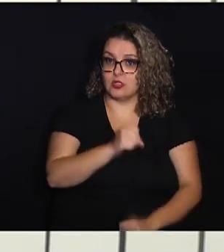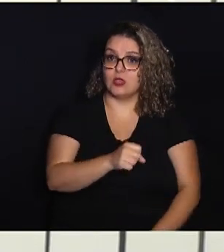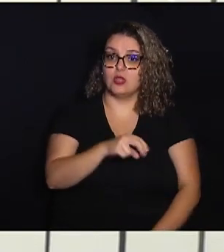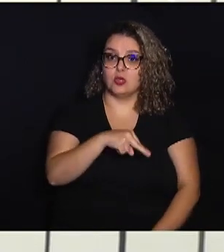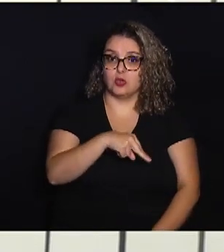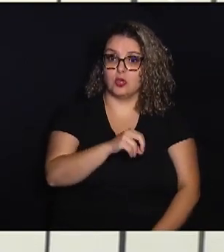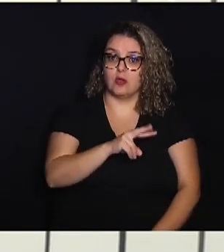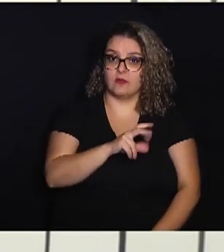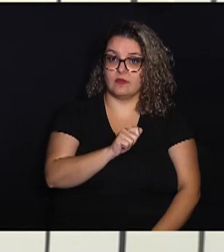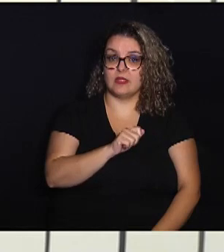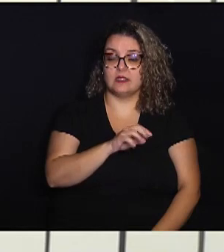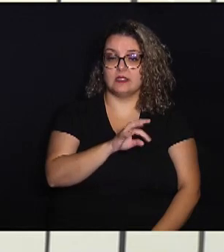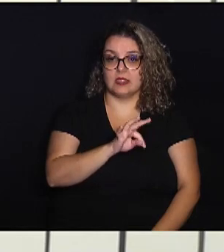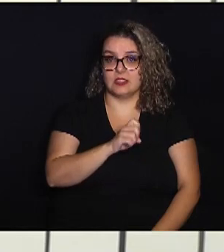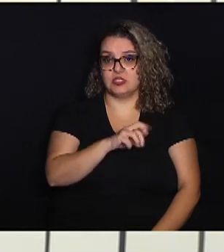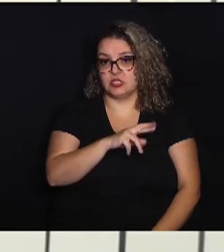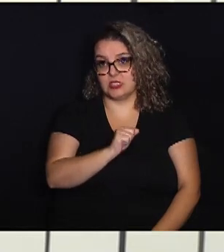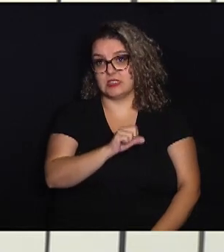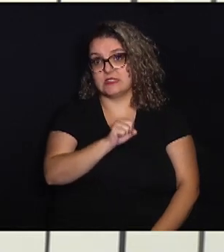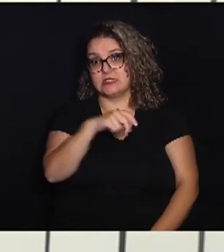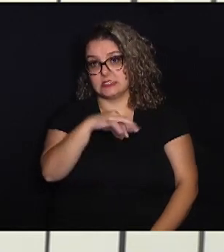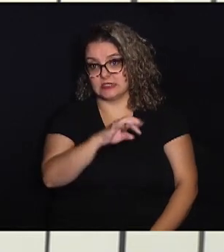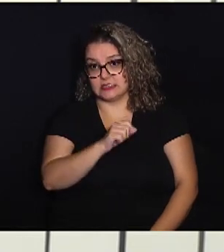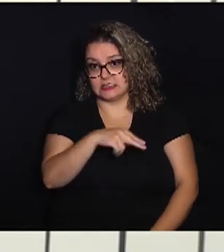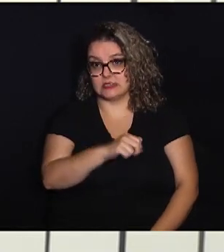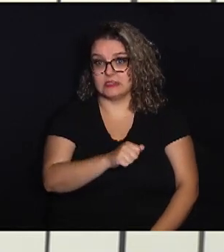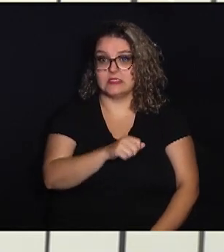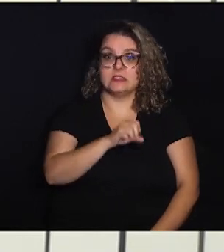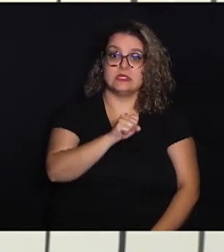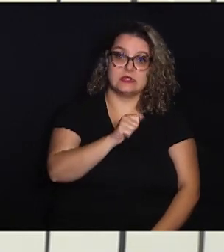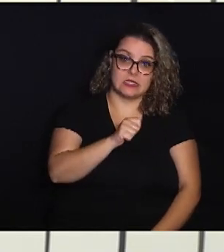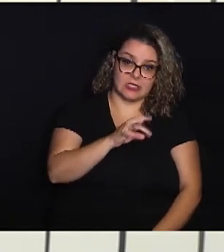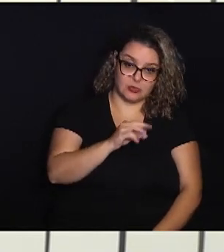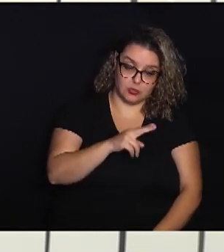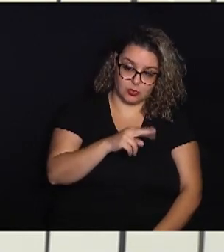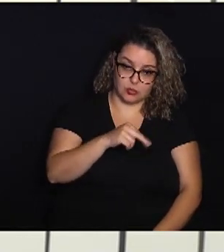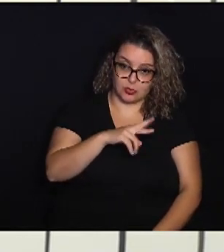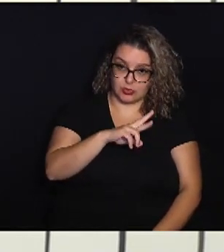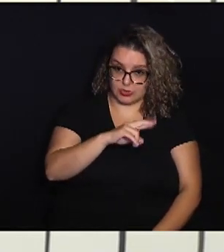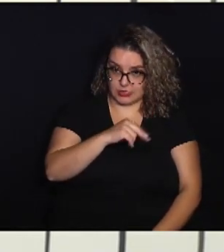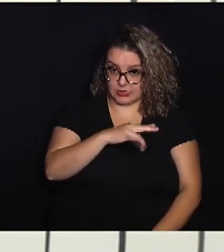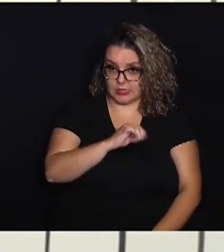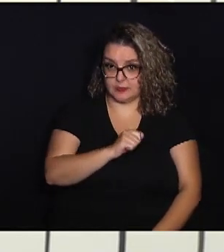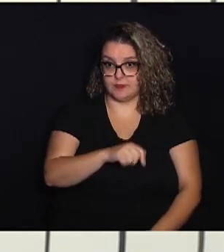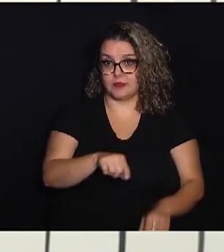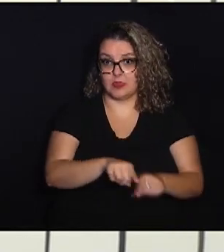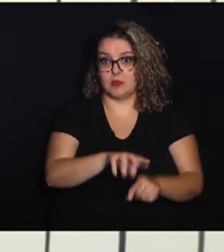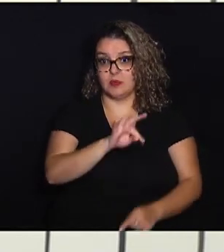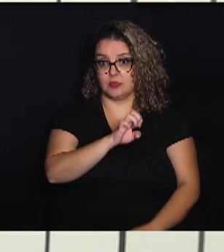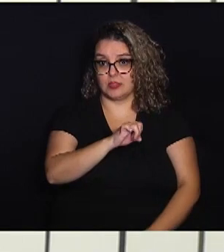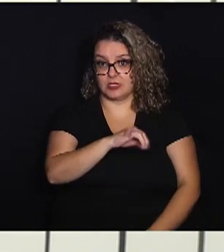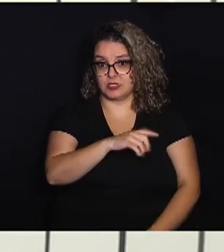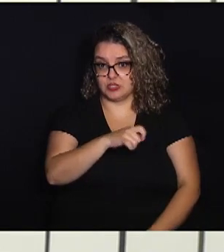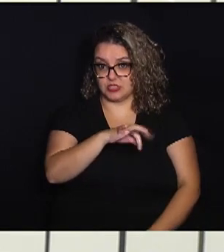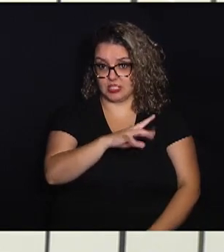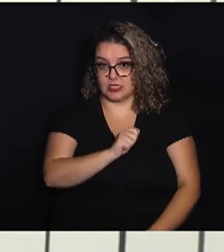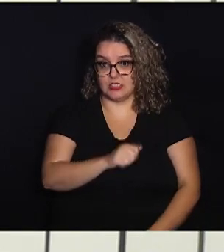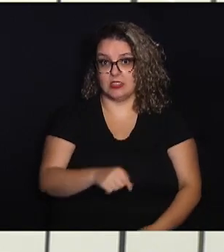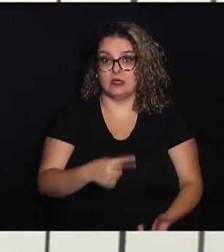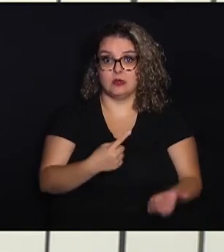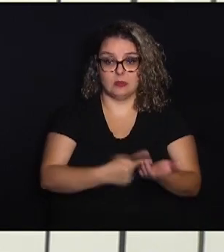Teixeira, Rialto, Santana, o Satúrnia e também o Teixeira. E para fazer o agendamento,